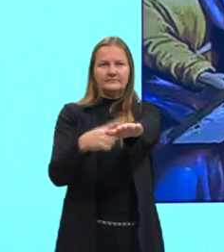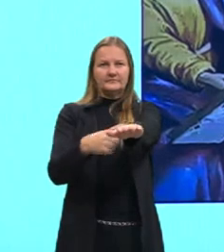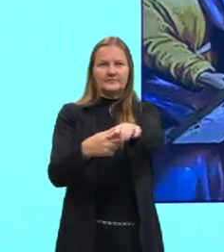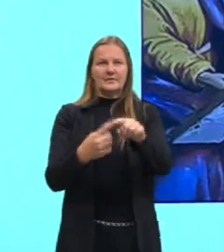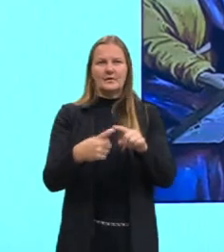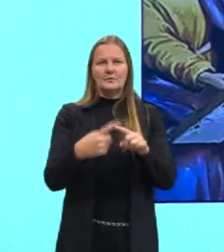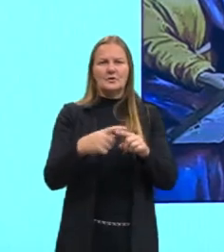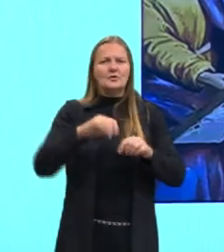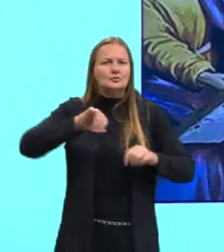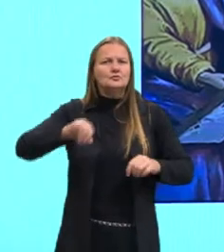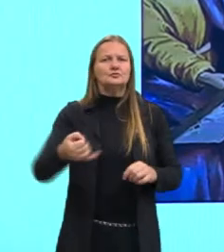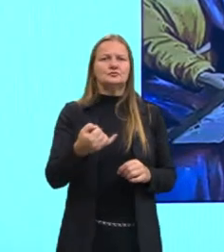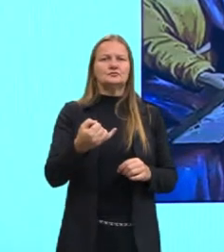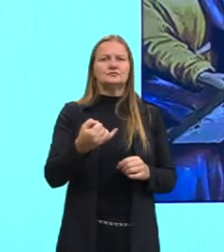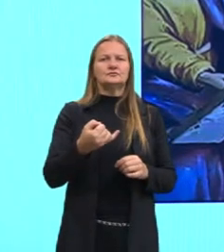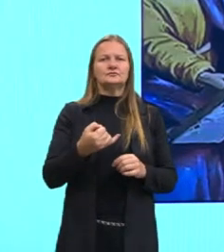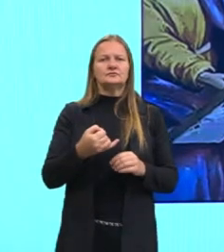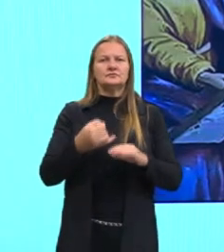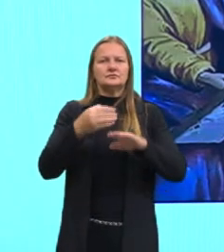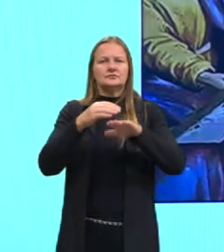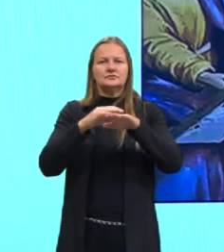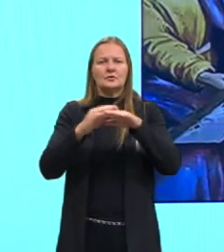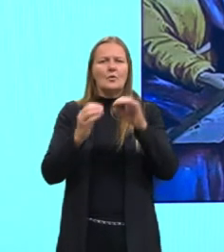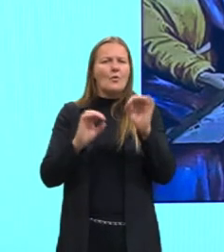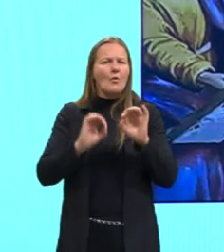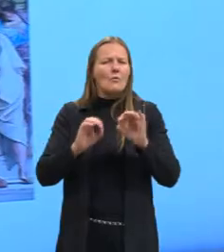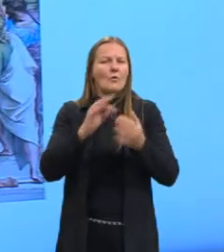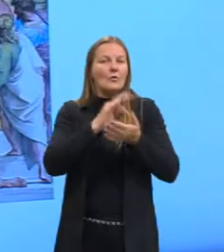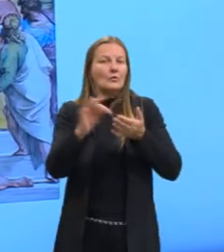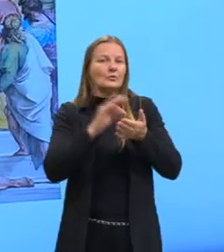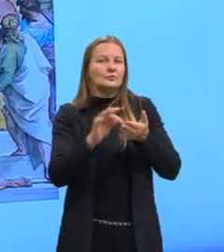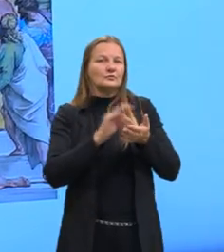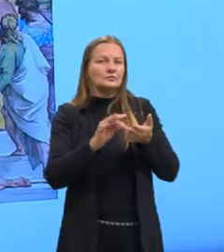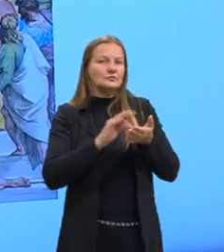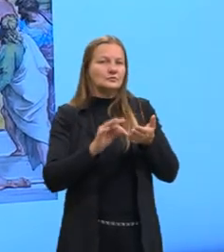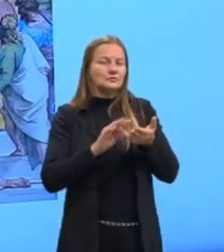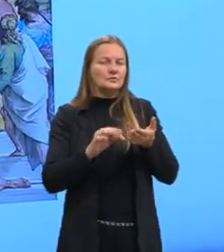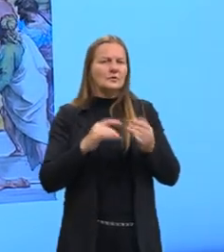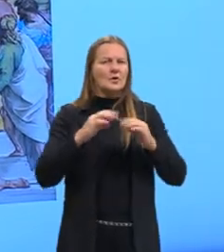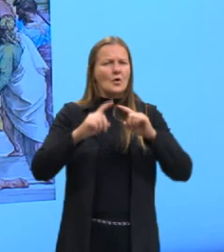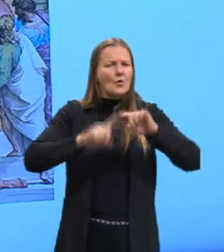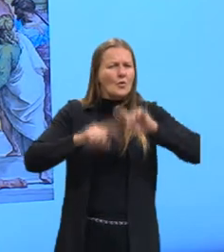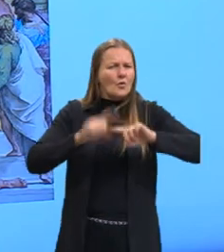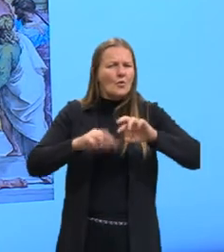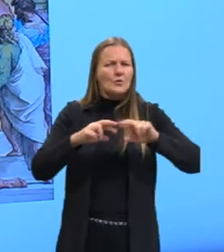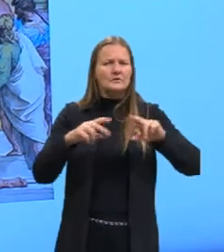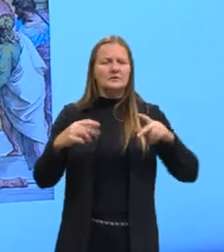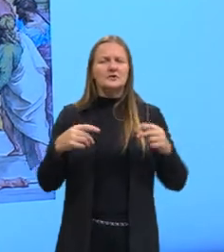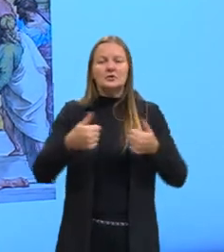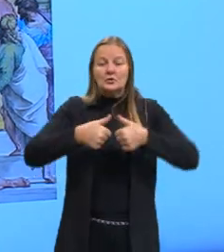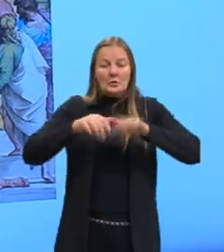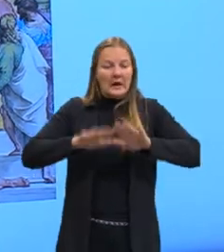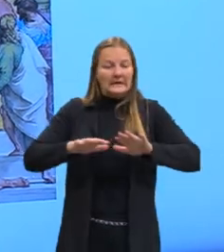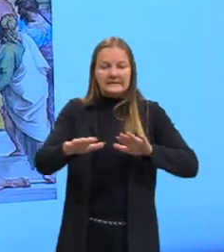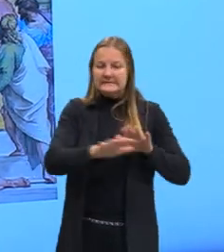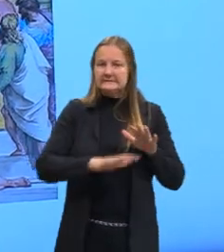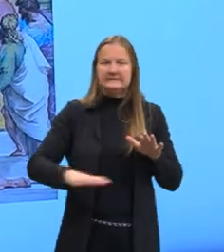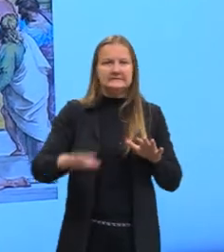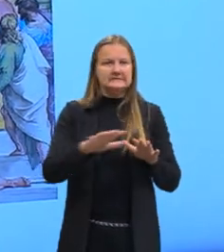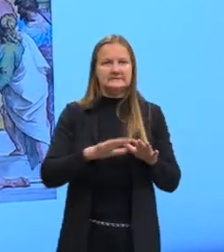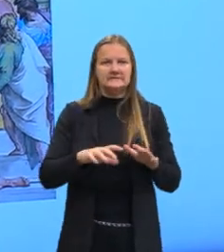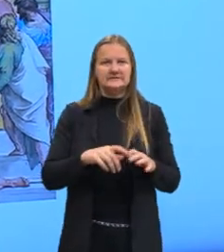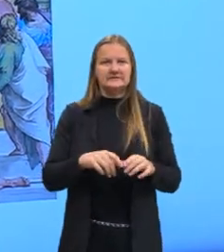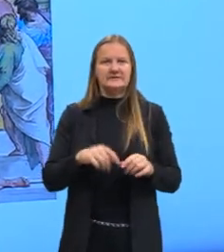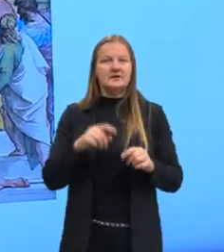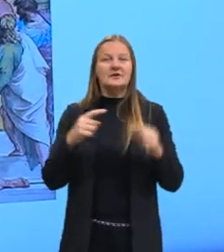tentando justificar o daria para se entender a sua teoria como as coisas todas estão aqui ó Aristóteles então